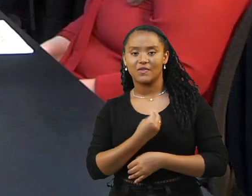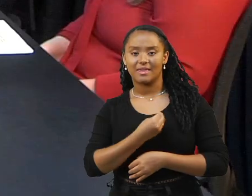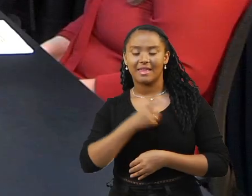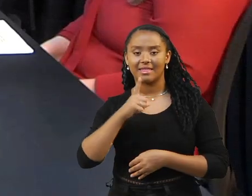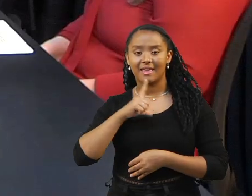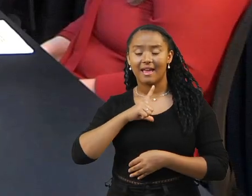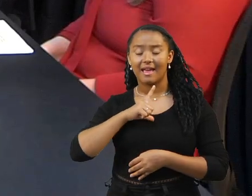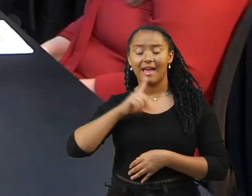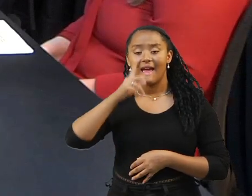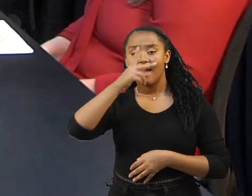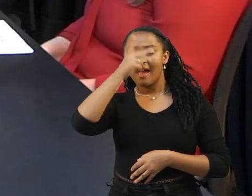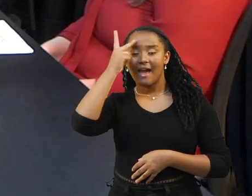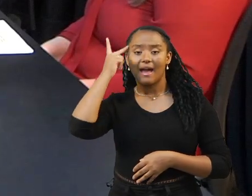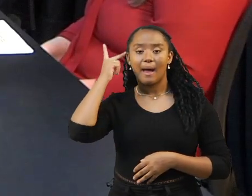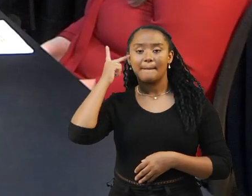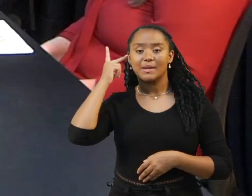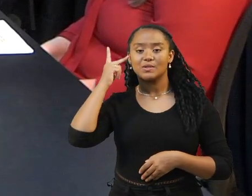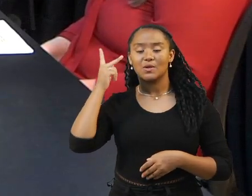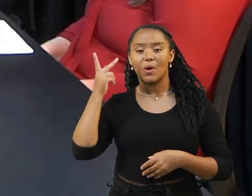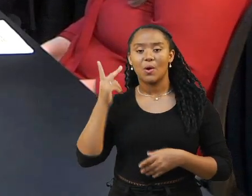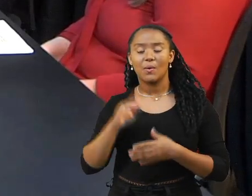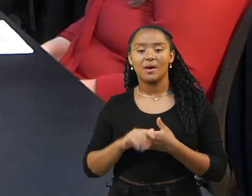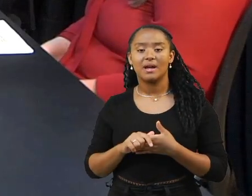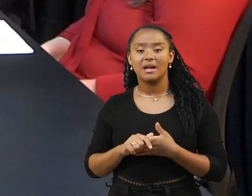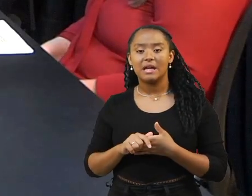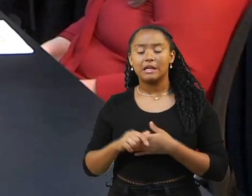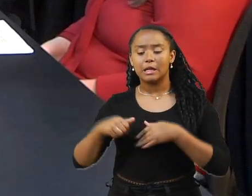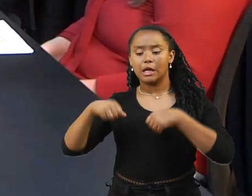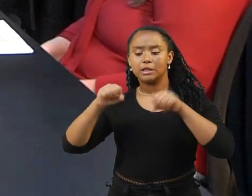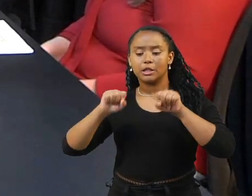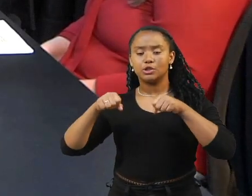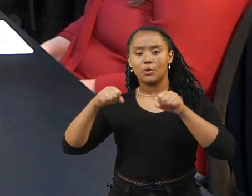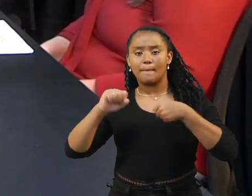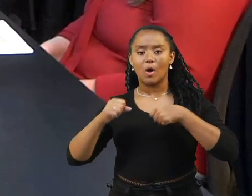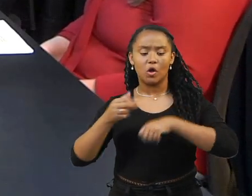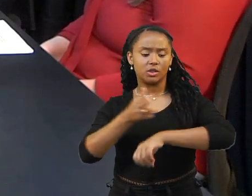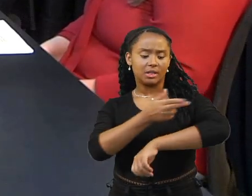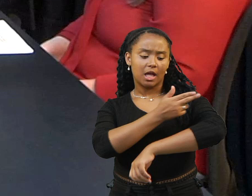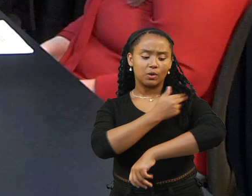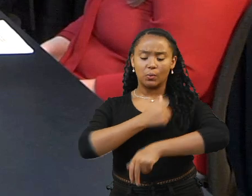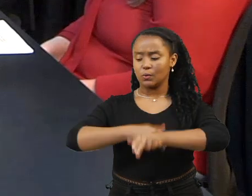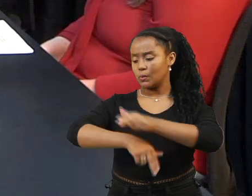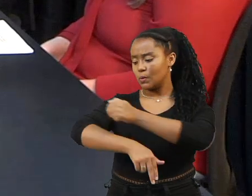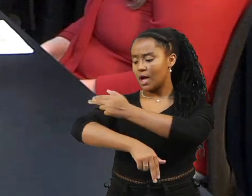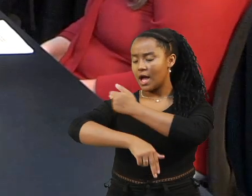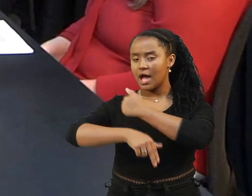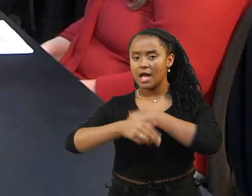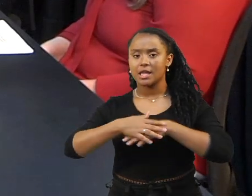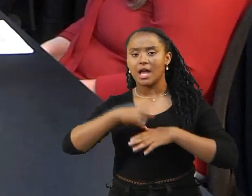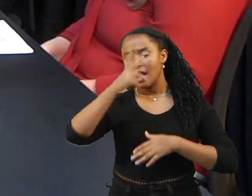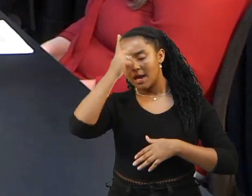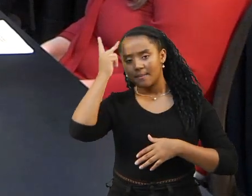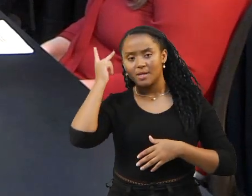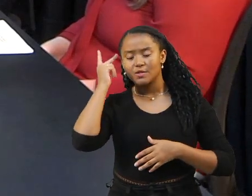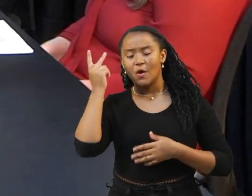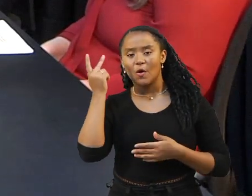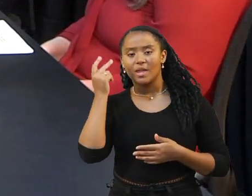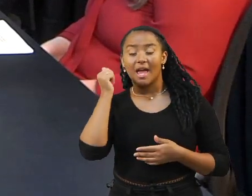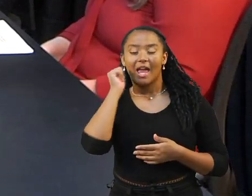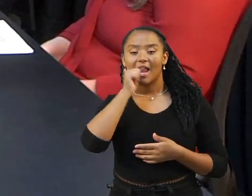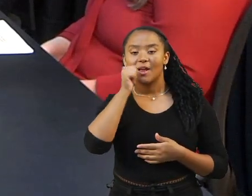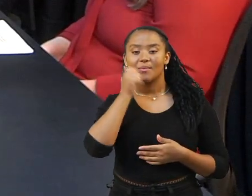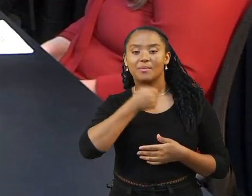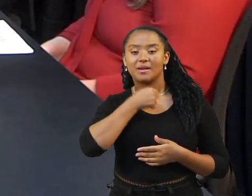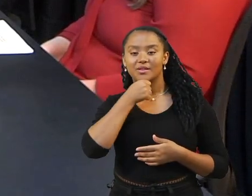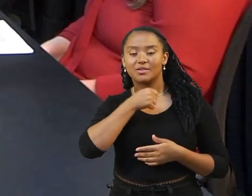de vida é aquela que surfa, aquela que anda de moto toda tatuada, aquela senhorinha